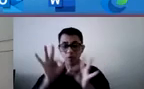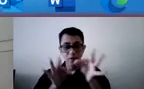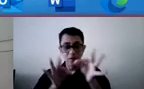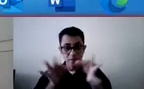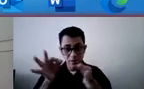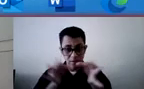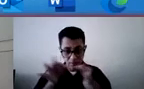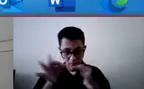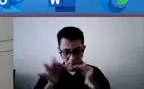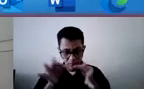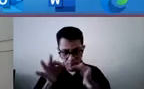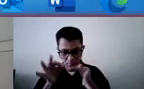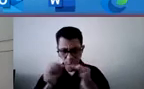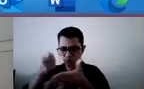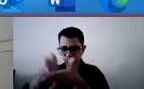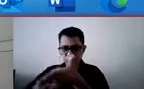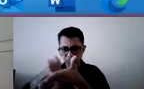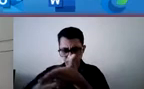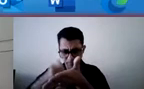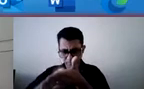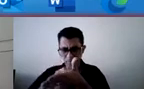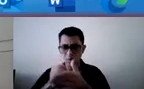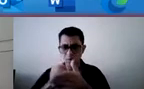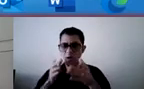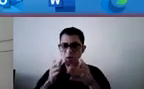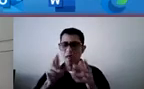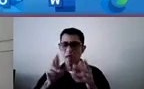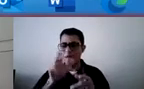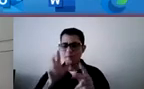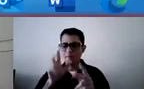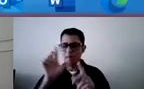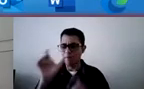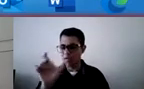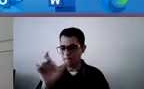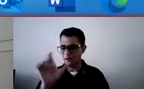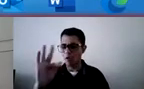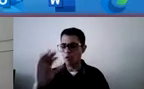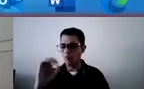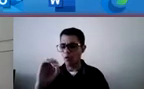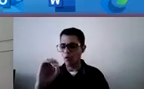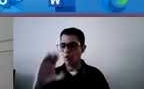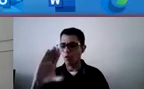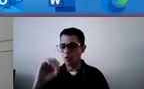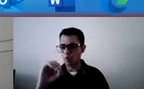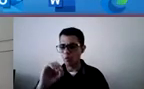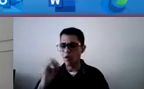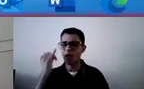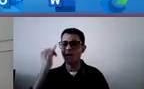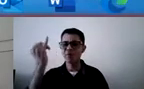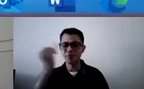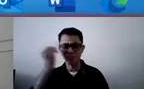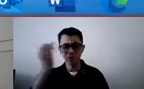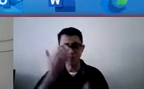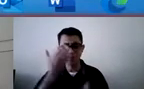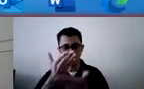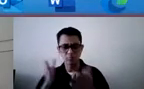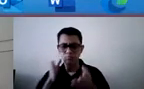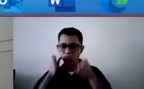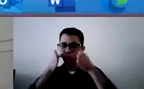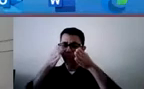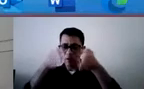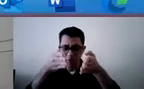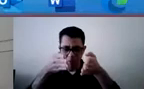organização e persistência. Foco. Gente, foco é tão importante para tudo, porque